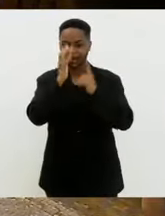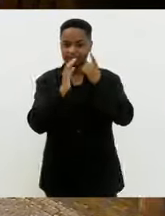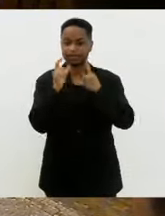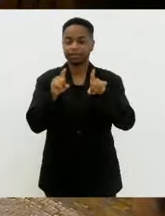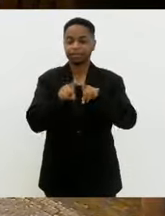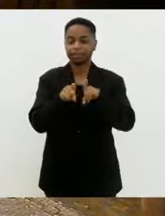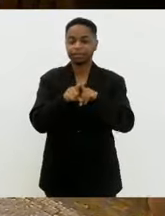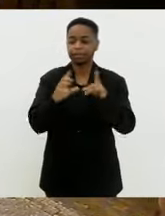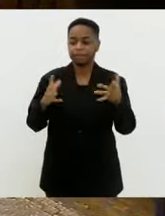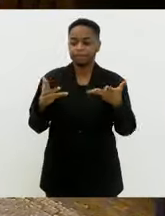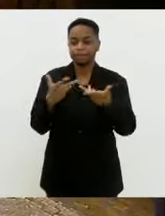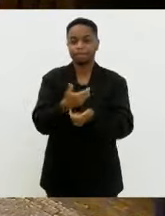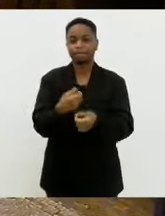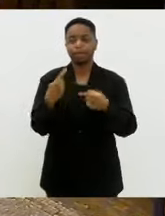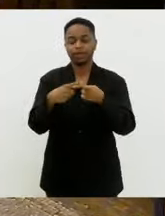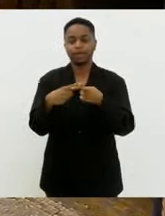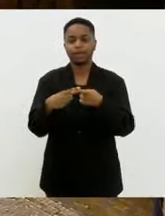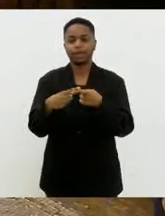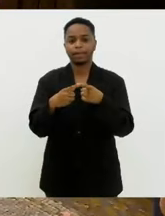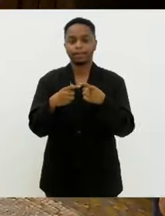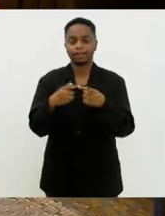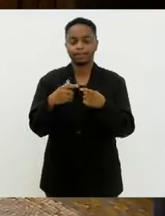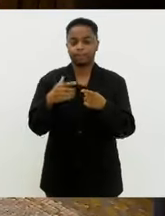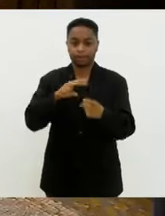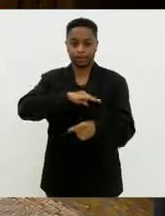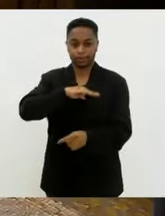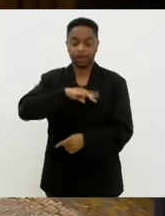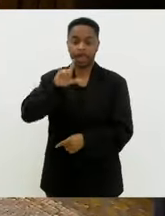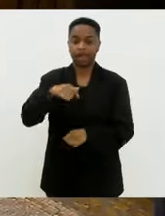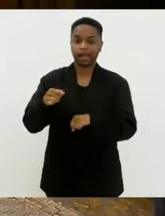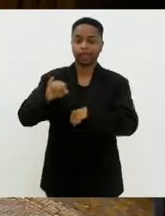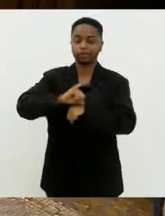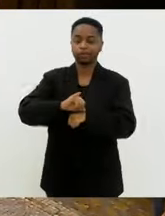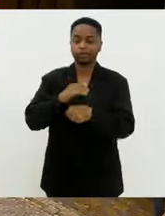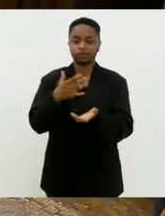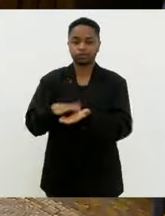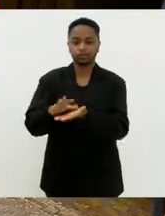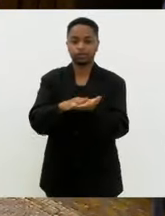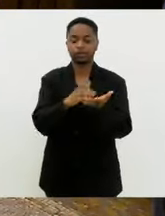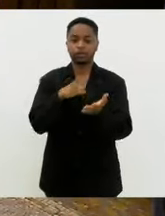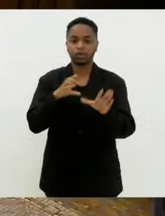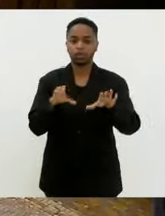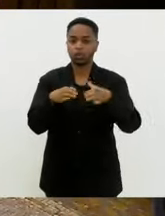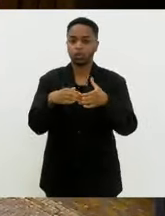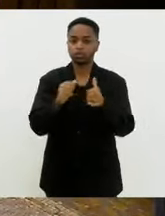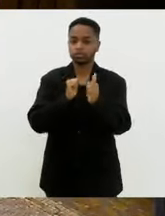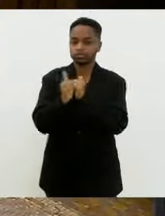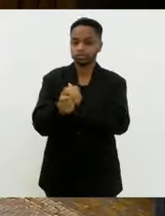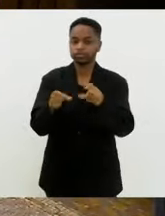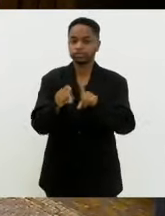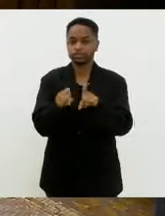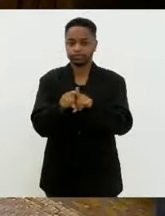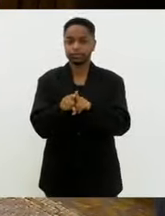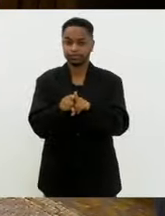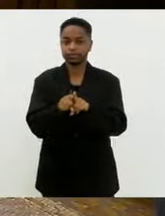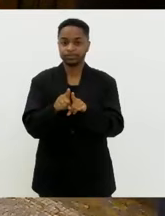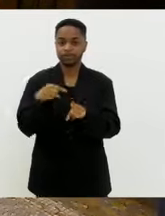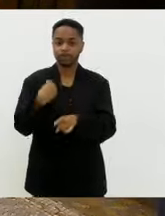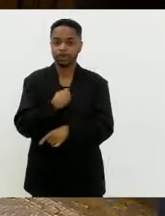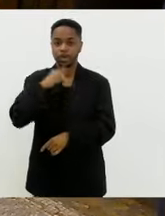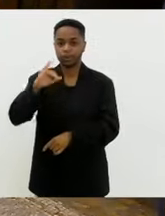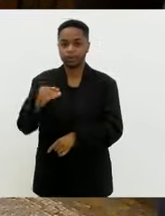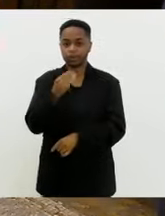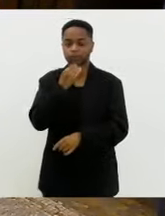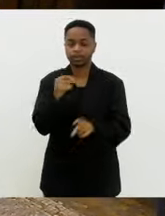Madureira é a capital do samba. Nós temos o Madureira Esporte Clube. Então a população vai curtir, aprovar esse